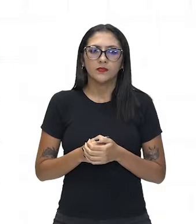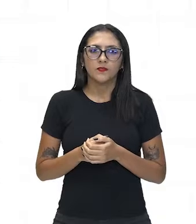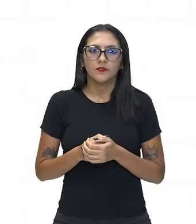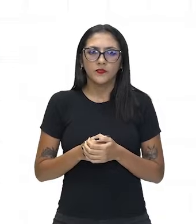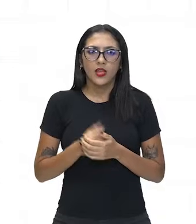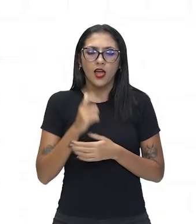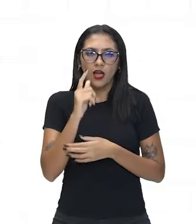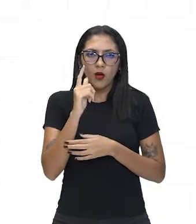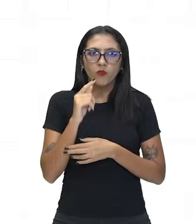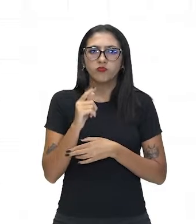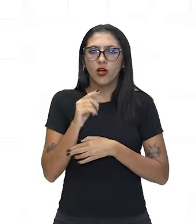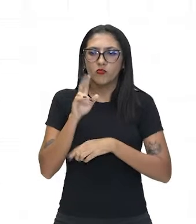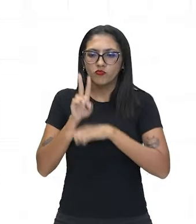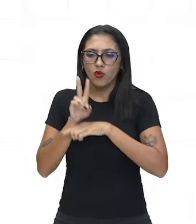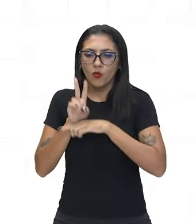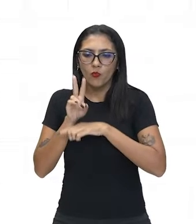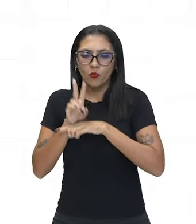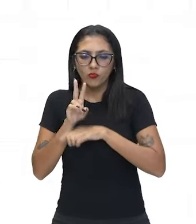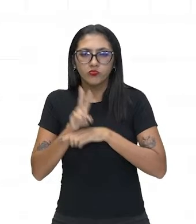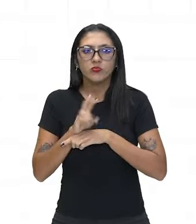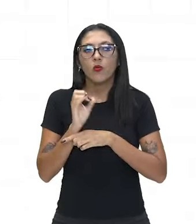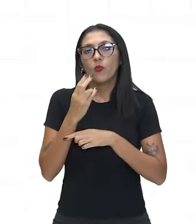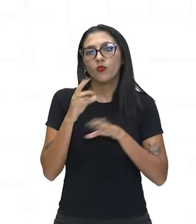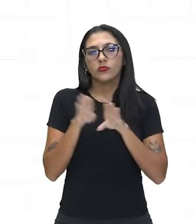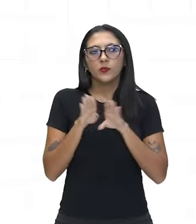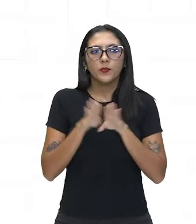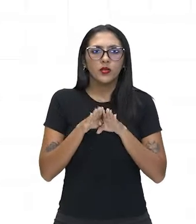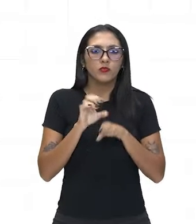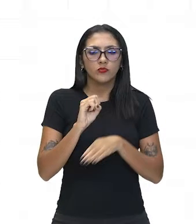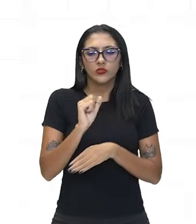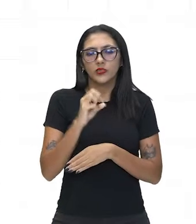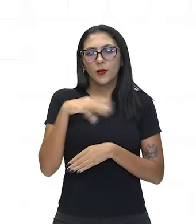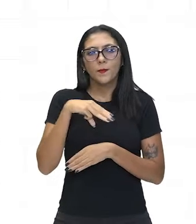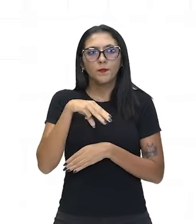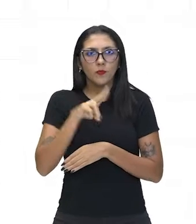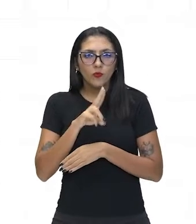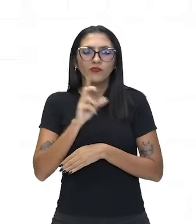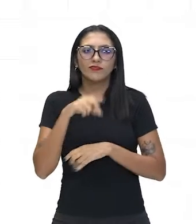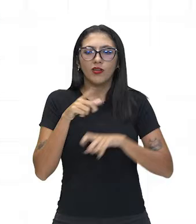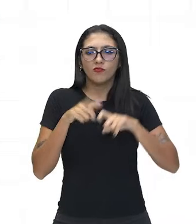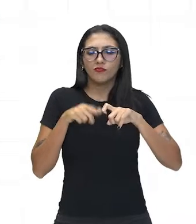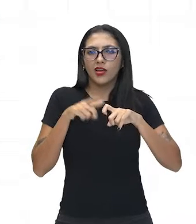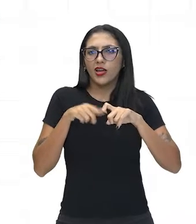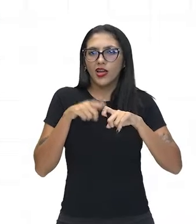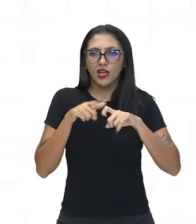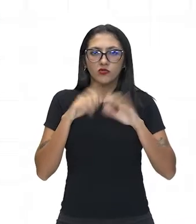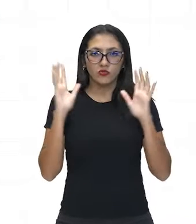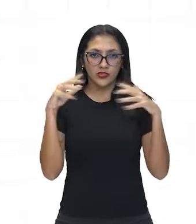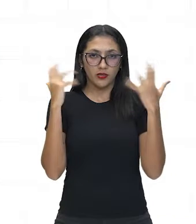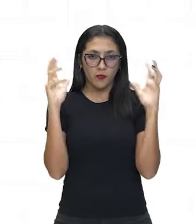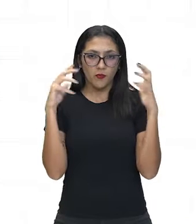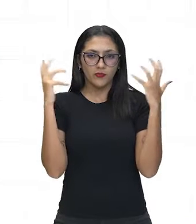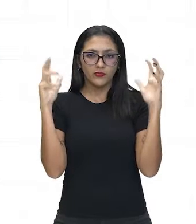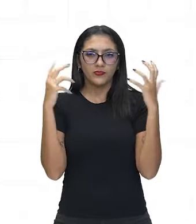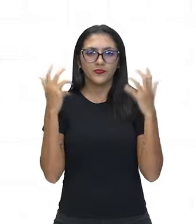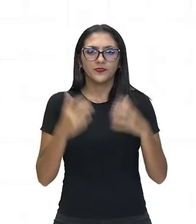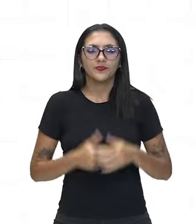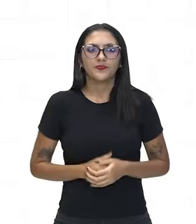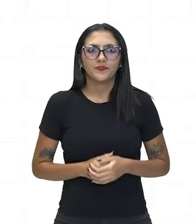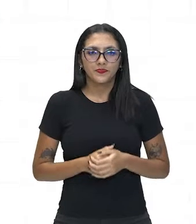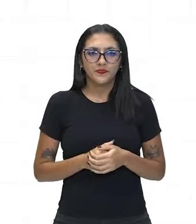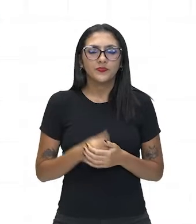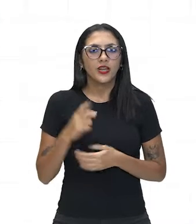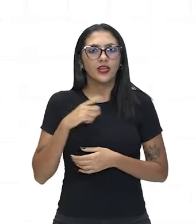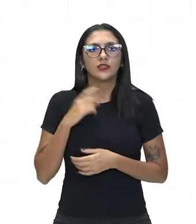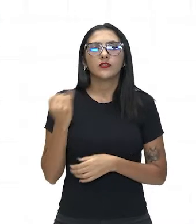do 193, ou então do SAMU, que é o 192. Então, primeiro de tudo, contactar o serviço